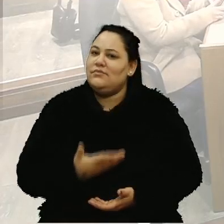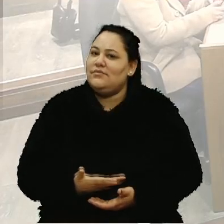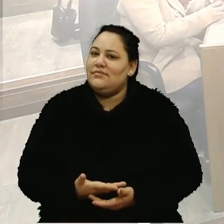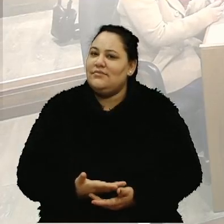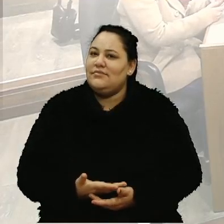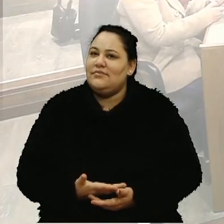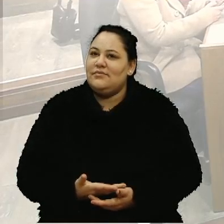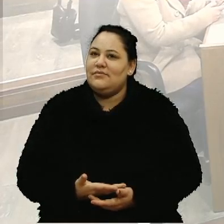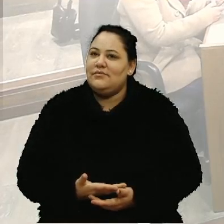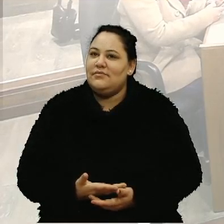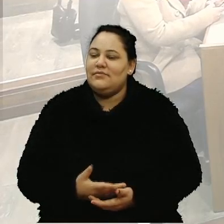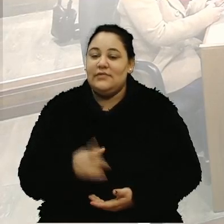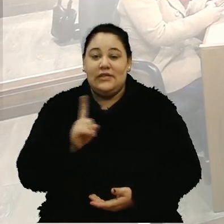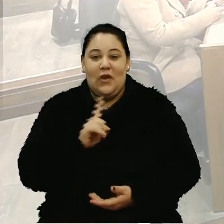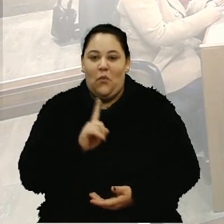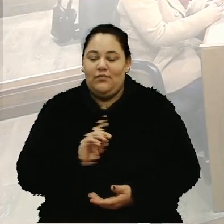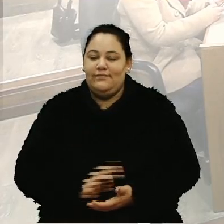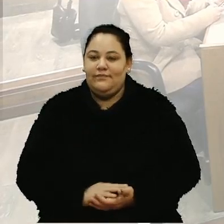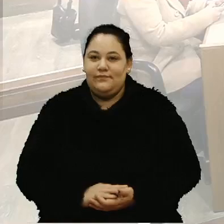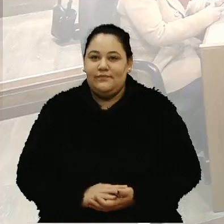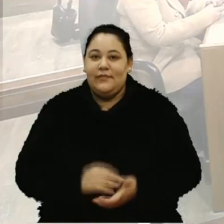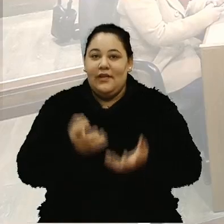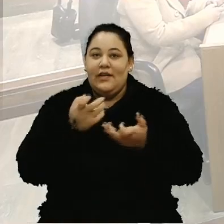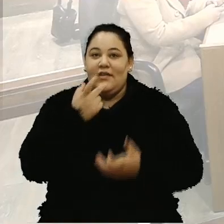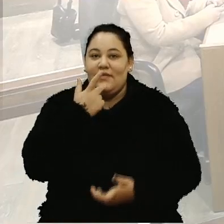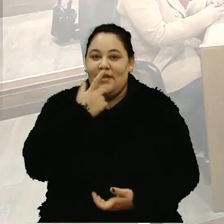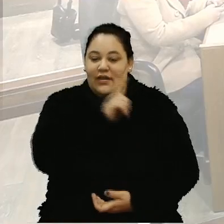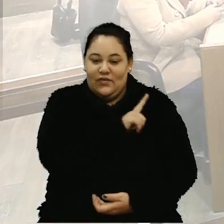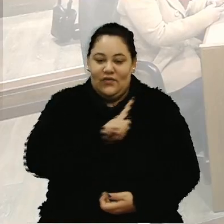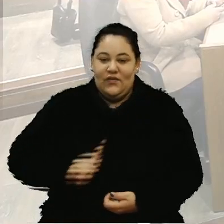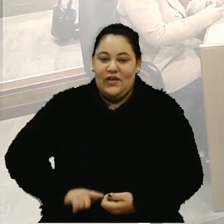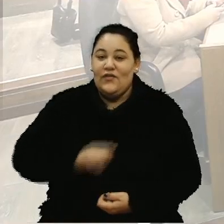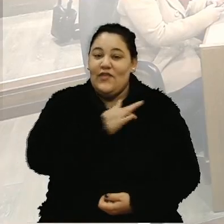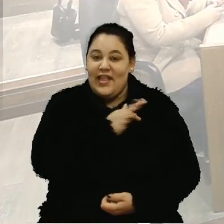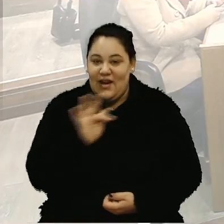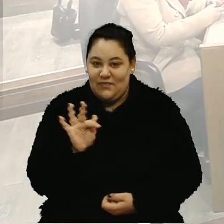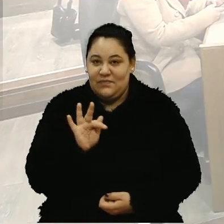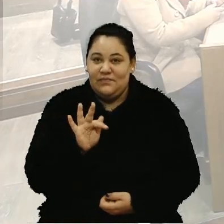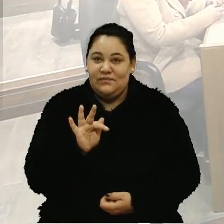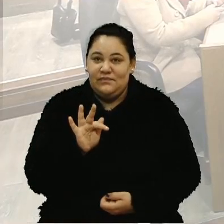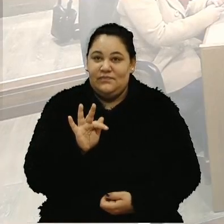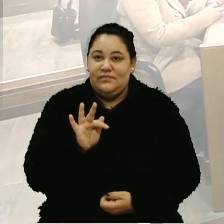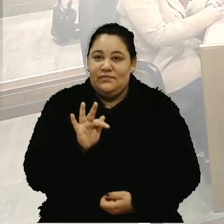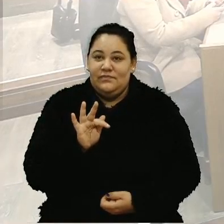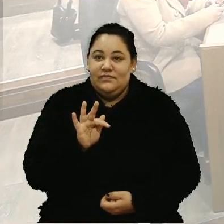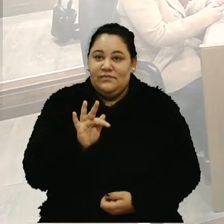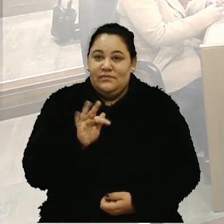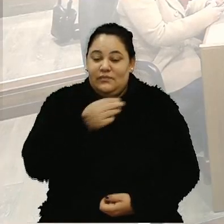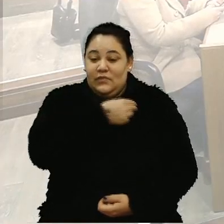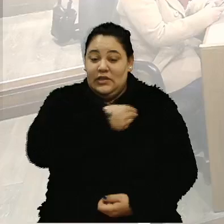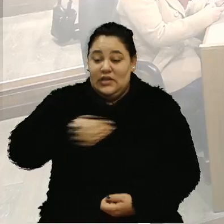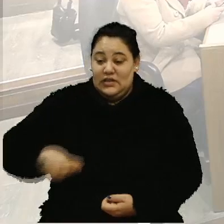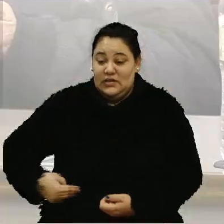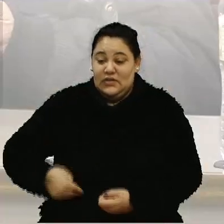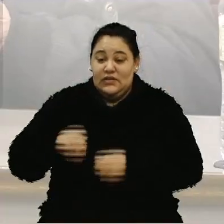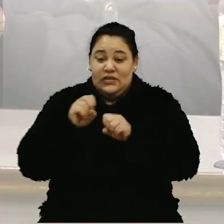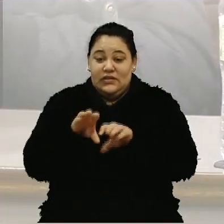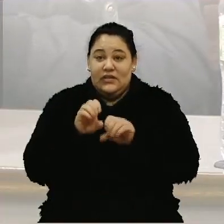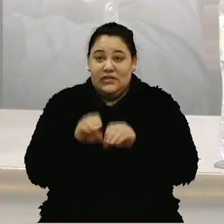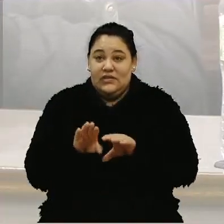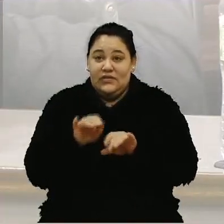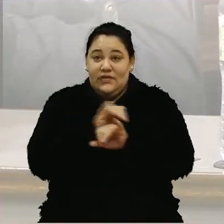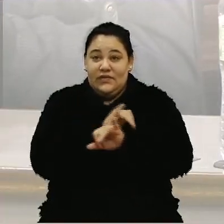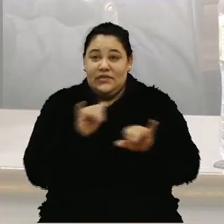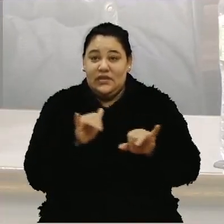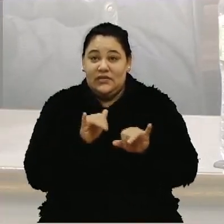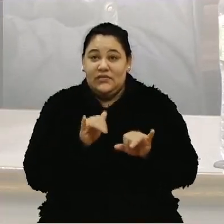ciúmes. Eu quero dizer que o governo federal anunciou, o ministro da Educação anunciou, como presidente foi anunciado